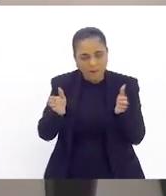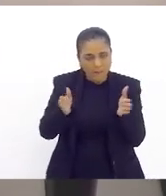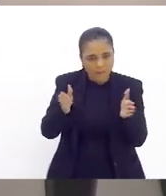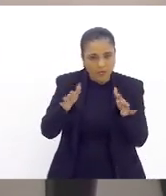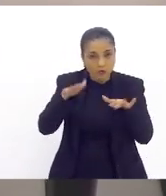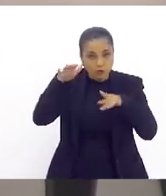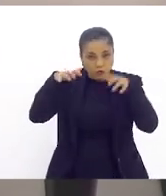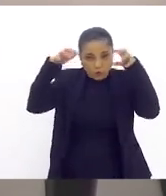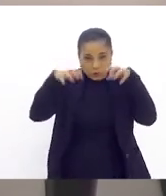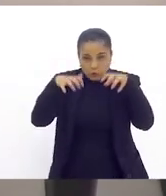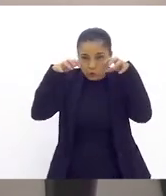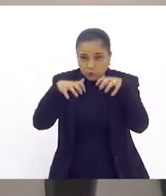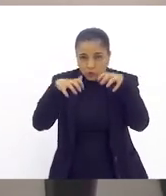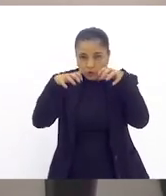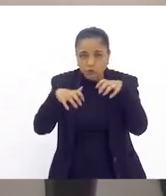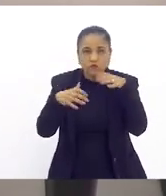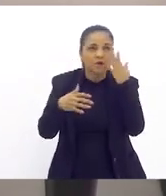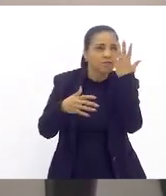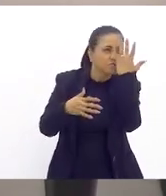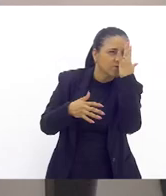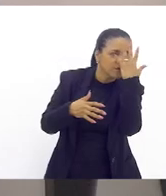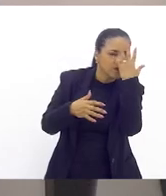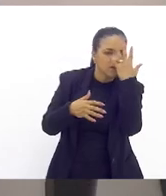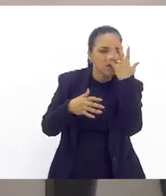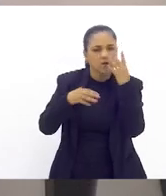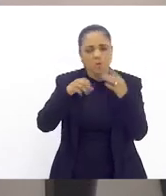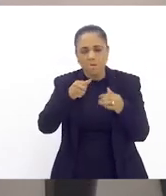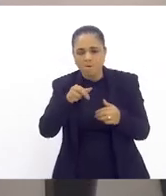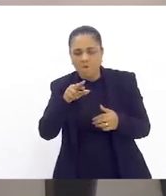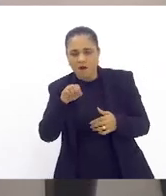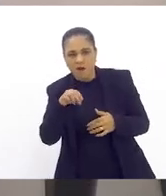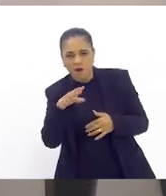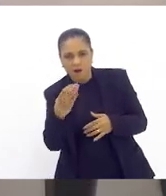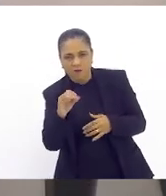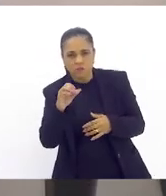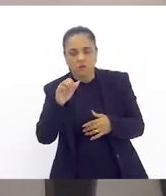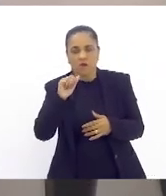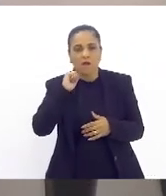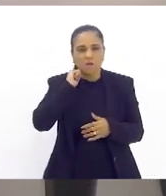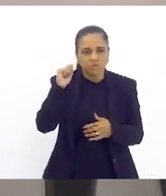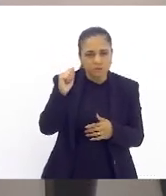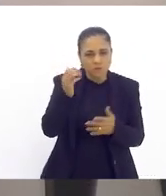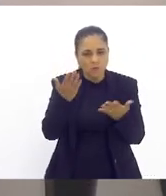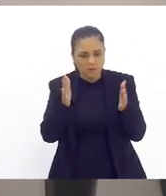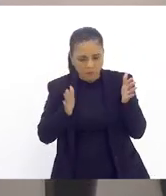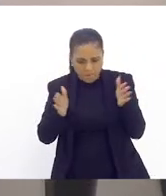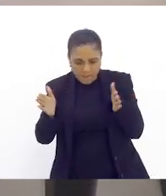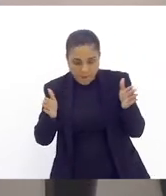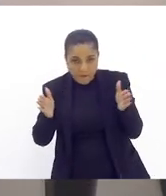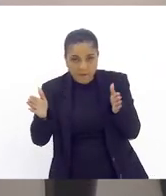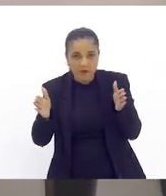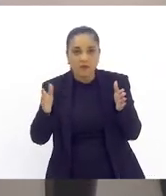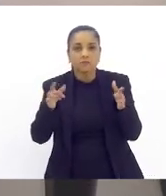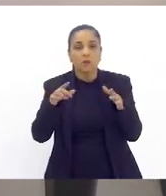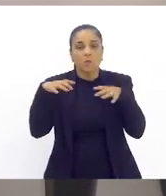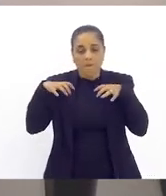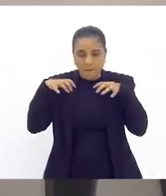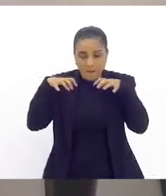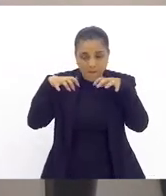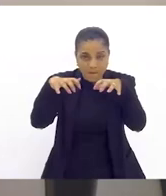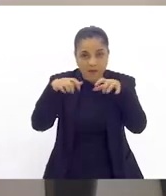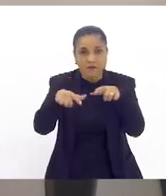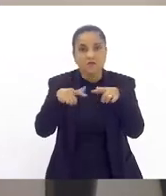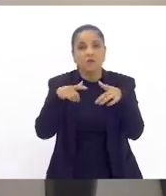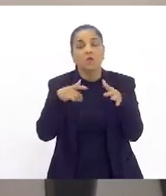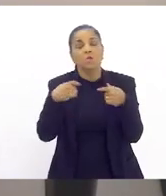fevereiro março pega abril e não há um movimento para que essa chuvas sejam né um movimento